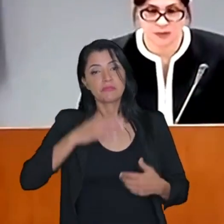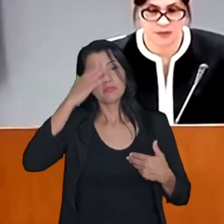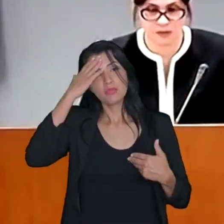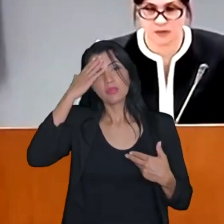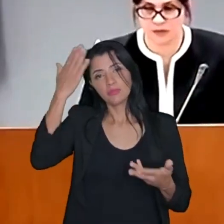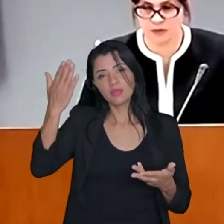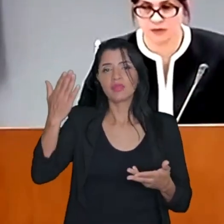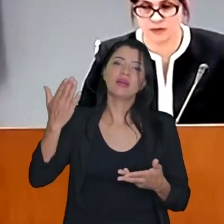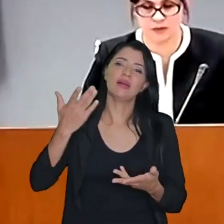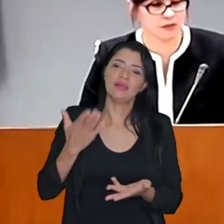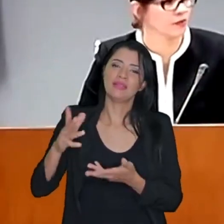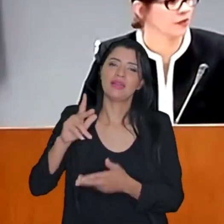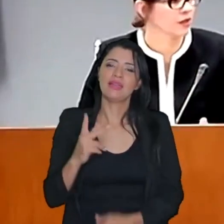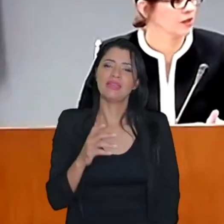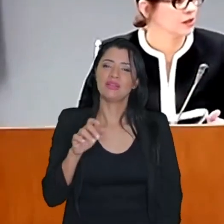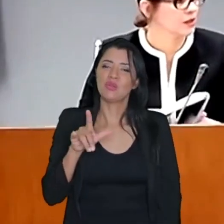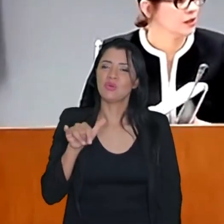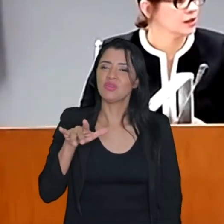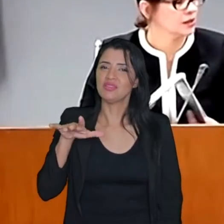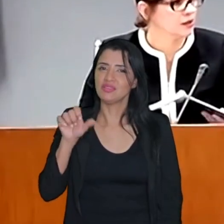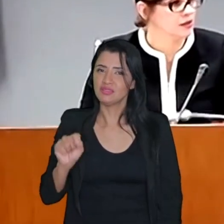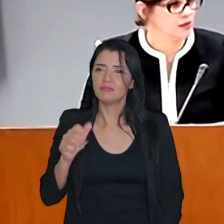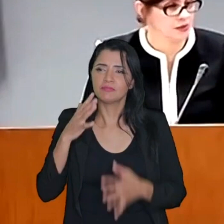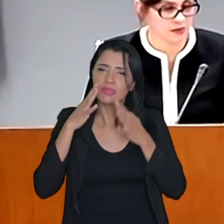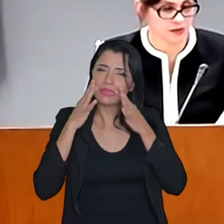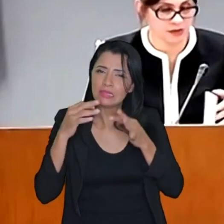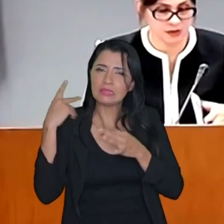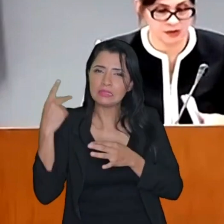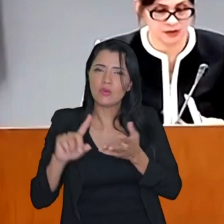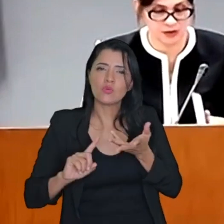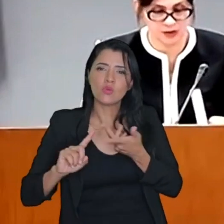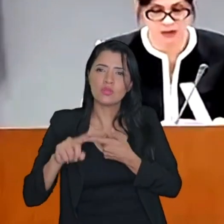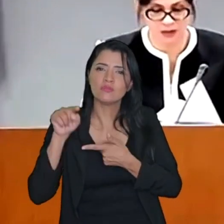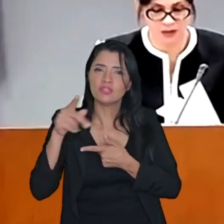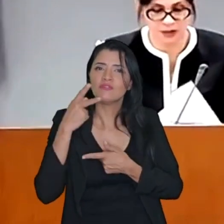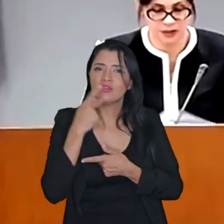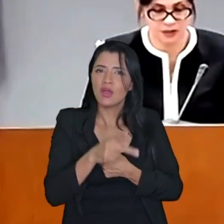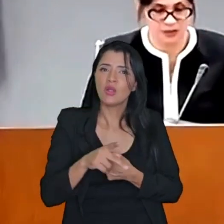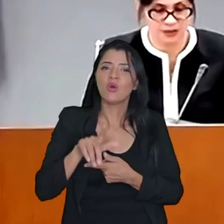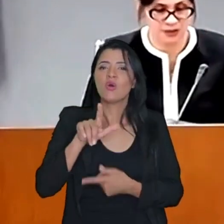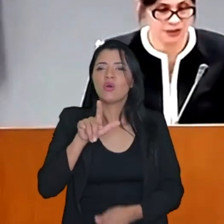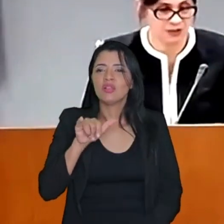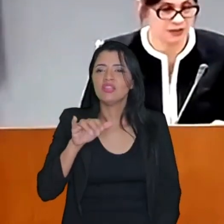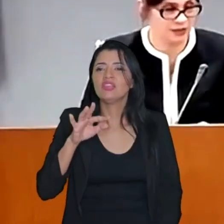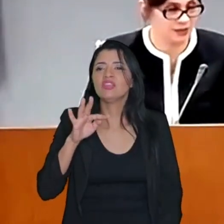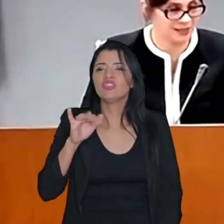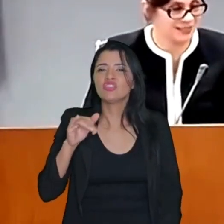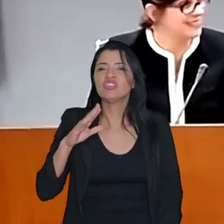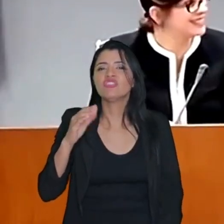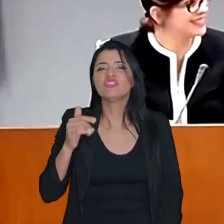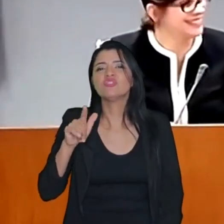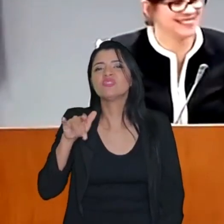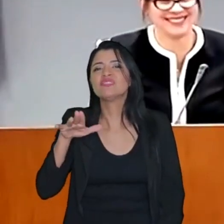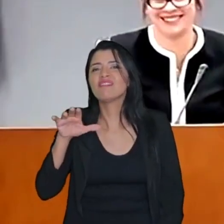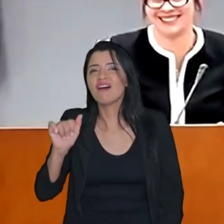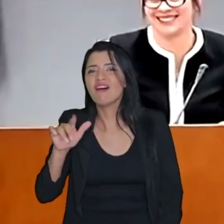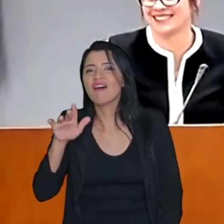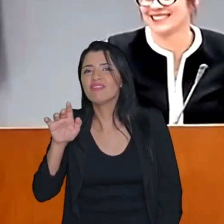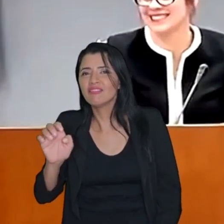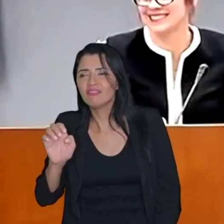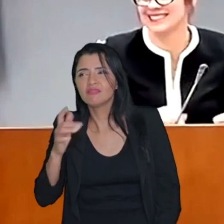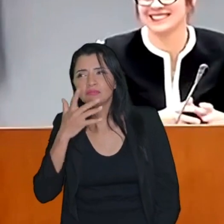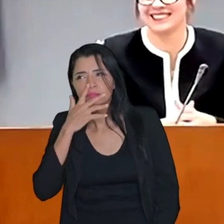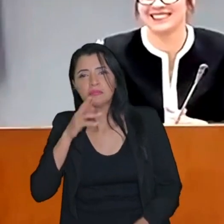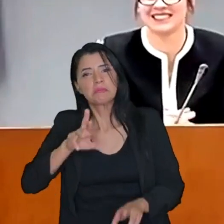Muito obrigada, doutora Heloísa. Me chamou a atenção quantas vezes a senhora falou a palavra litigiosidade. Esperamos,